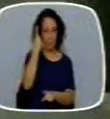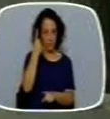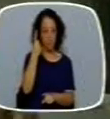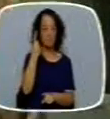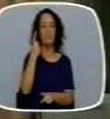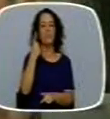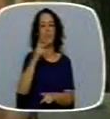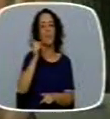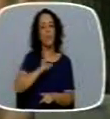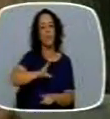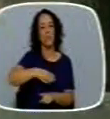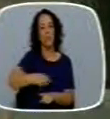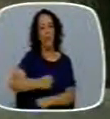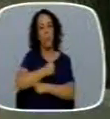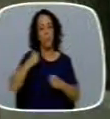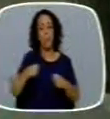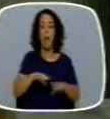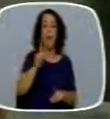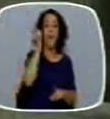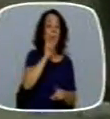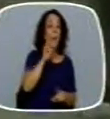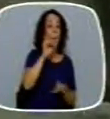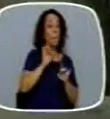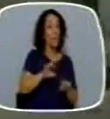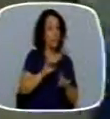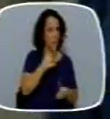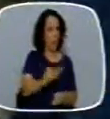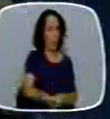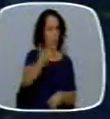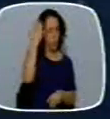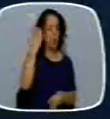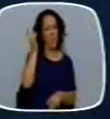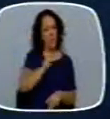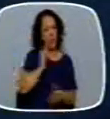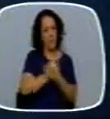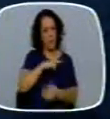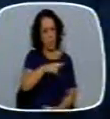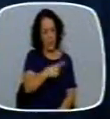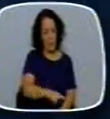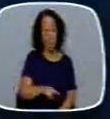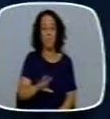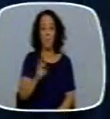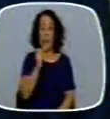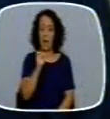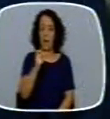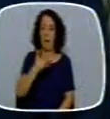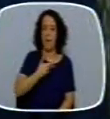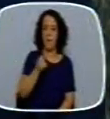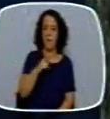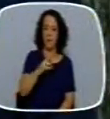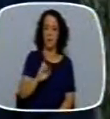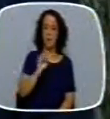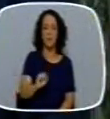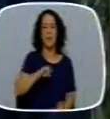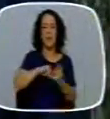a Obesidade já se celebra há muito tempo. Mas vamos por partes. Carlos Oliveira é presidente da ADEXO, Associação de Doentes Obesos e Ex-Obesos de Portugal e